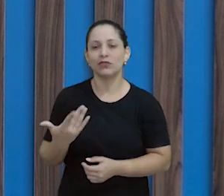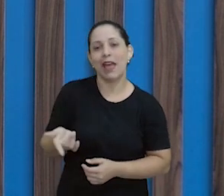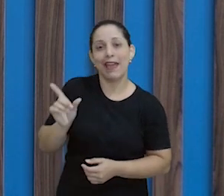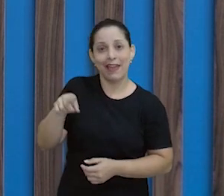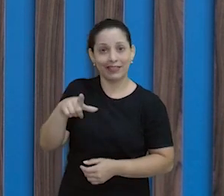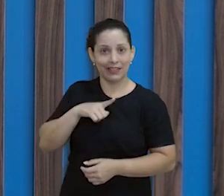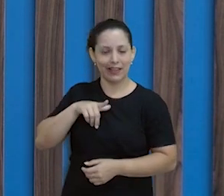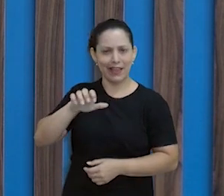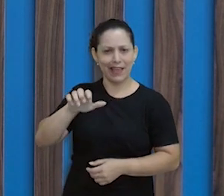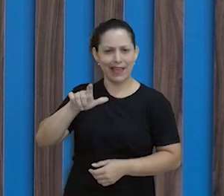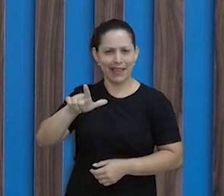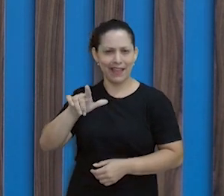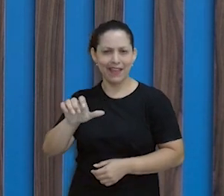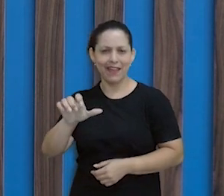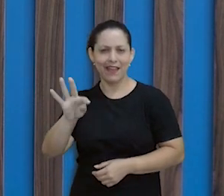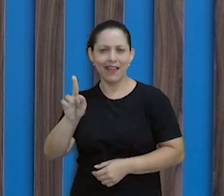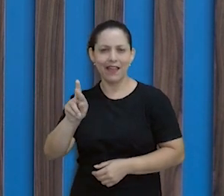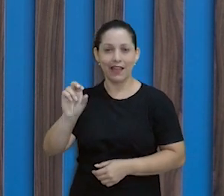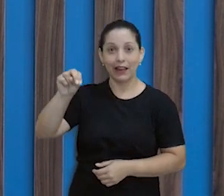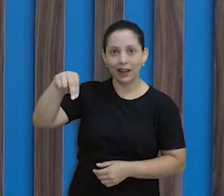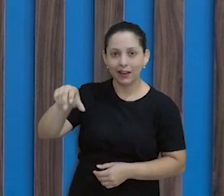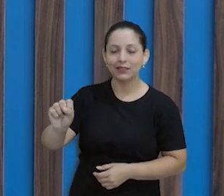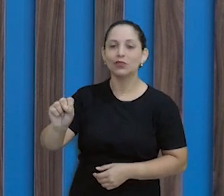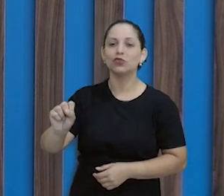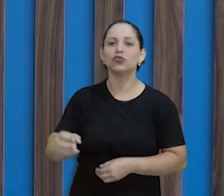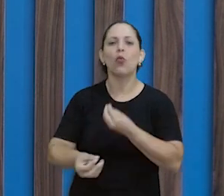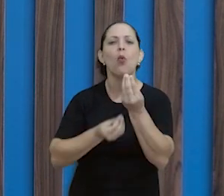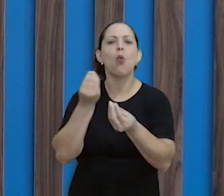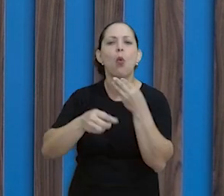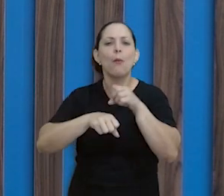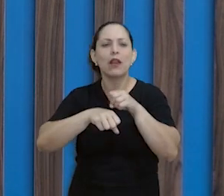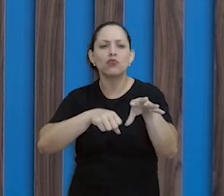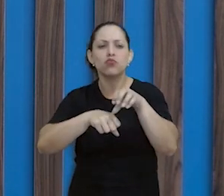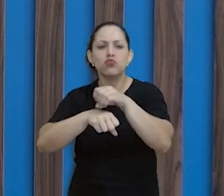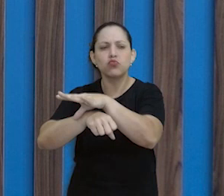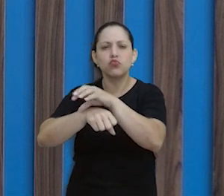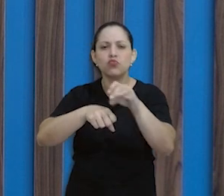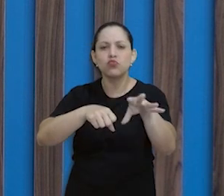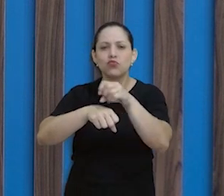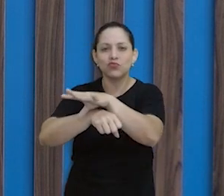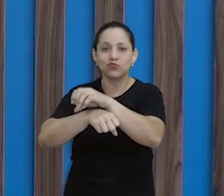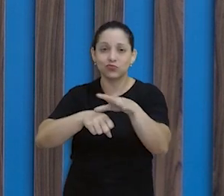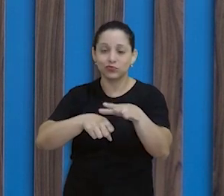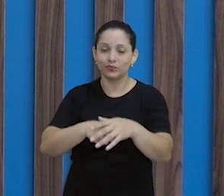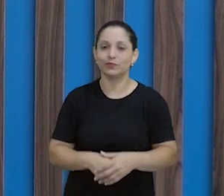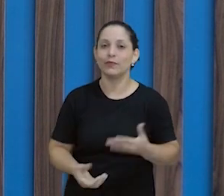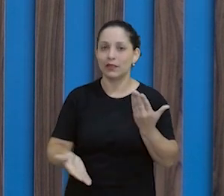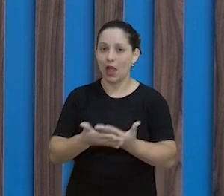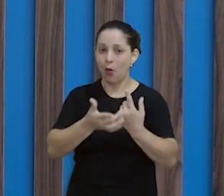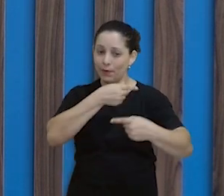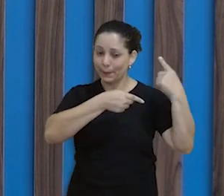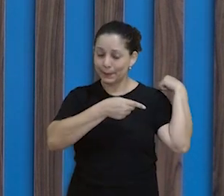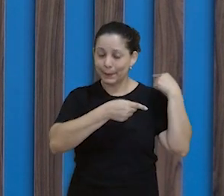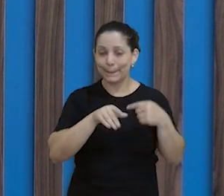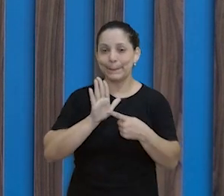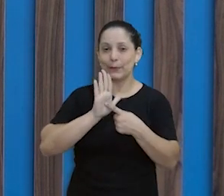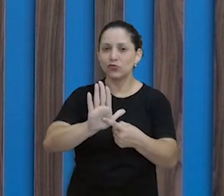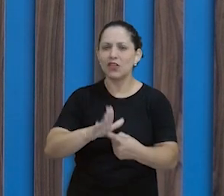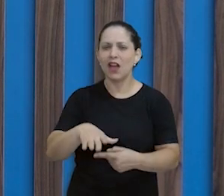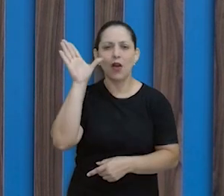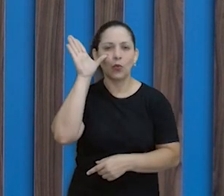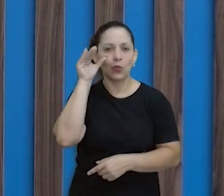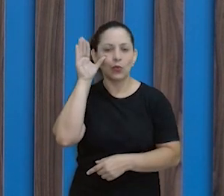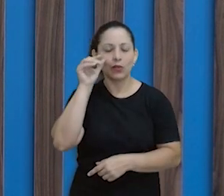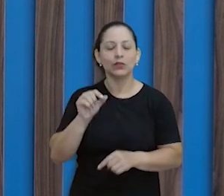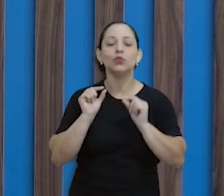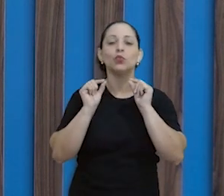é essa distribuição. E aí, na aula passada, eu acredito que a gente falou de uma curiosidade, Carol, que em relação à família